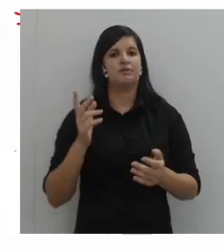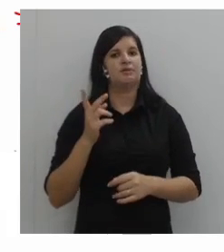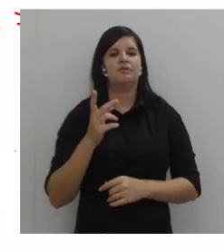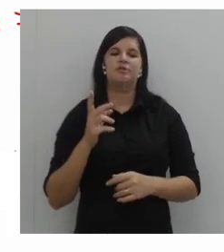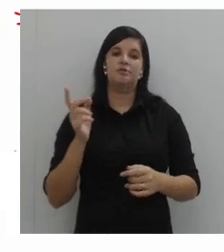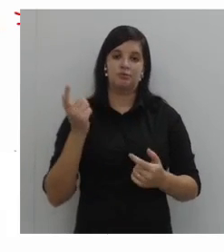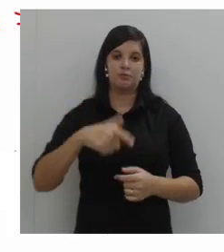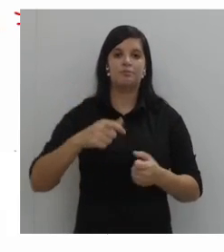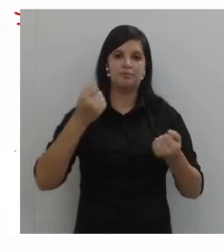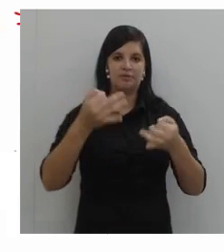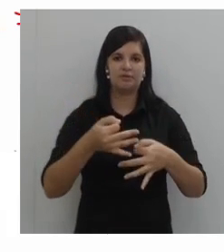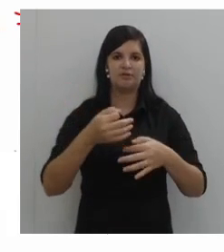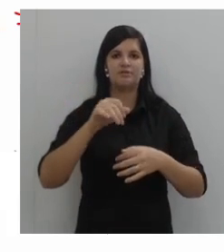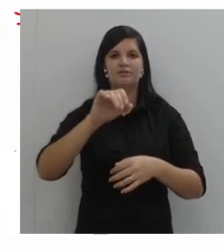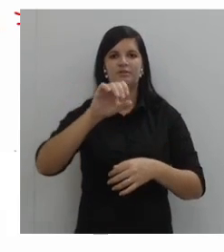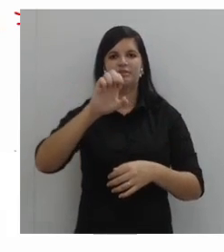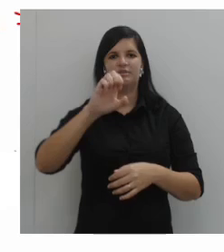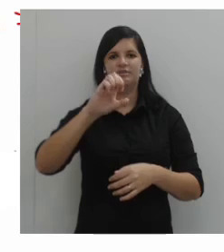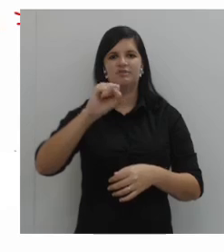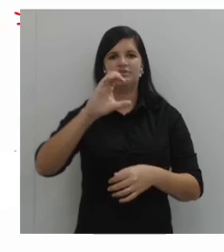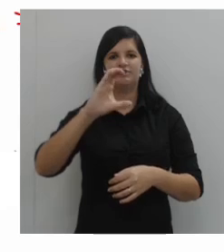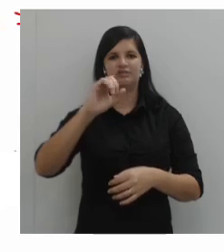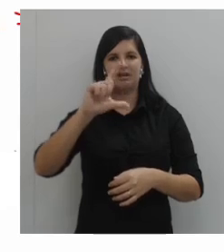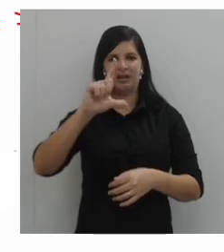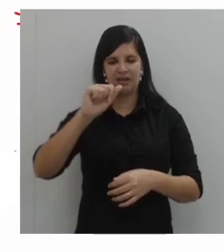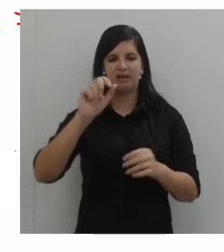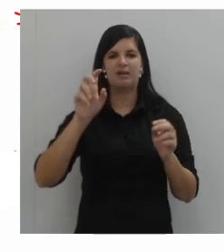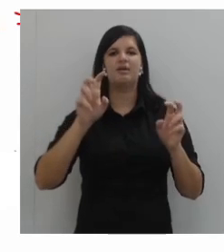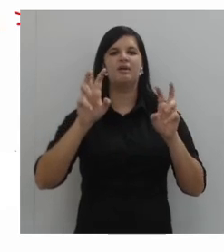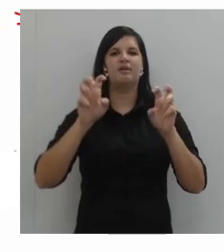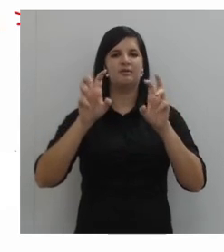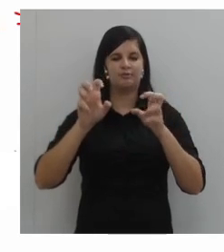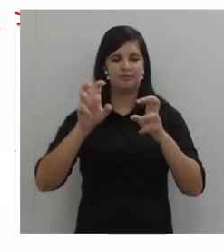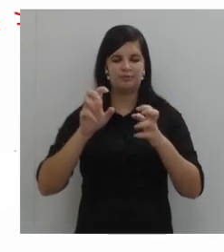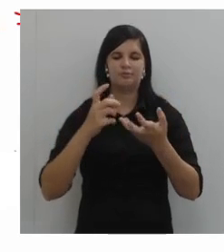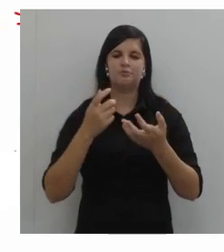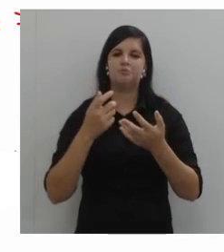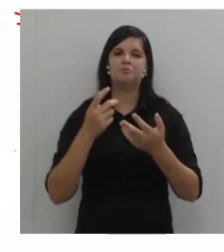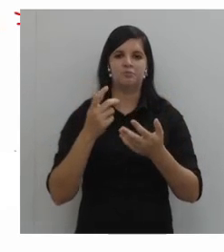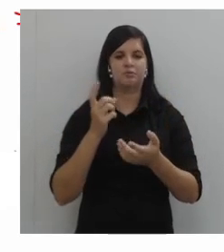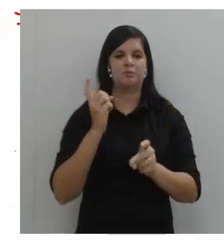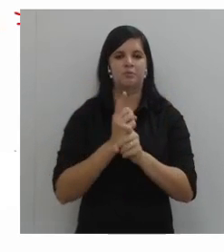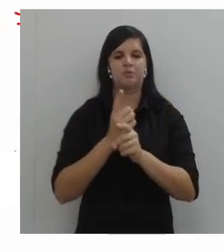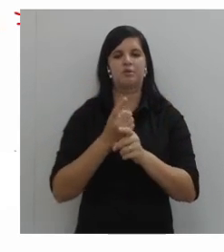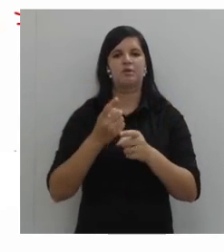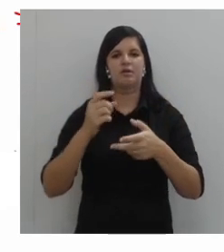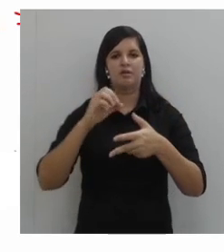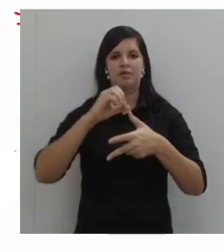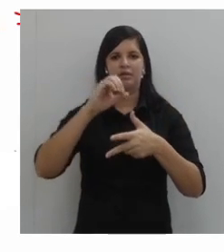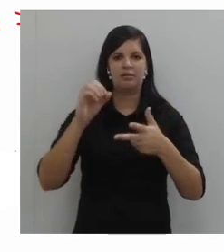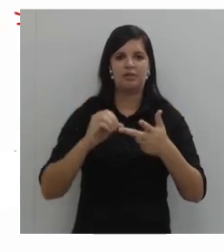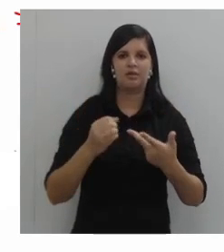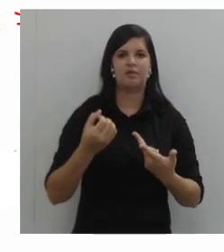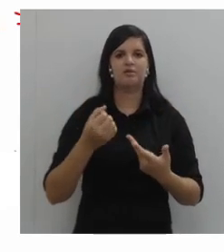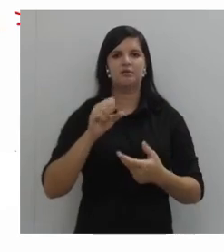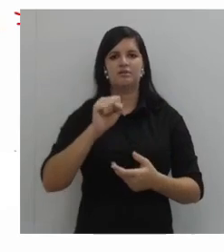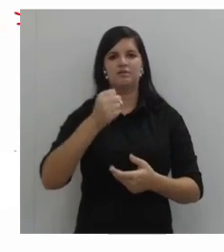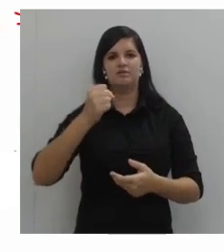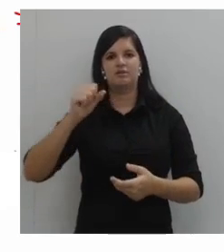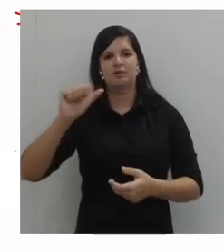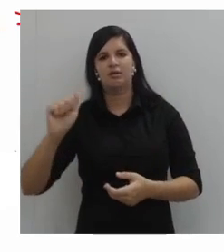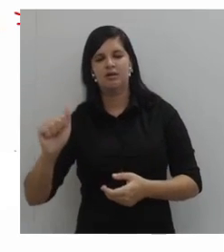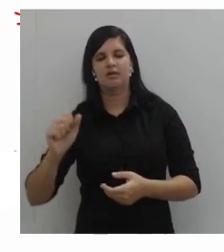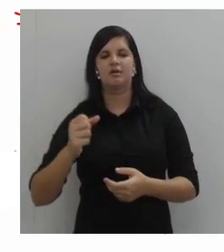vez. Escala é um assunto muito frequente na prova que vocês fazem por aí, do Enem, do SSA, do SAEP,